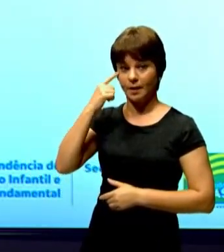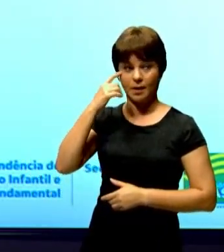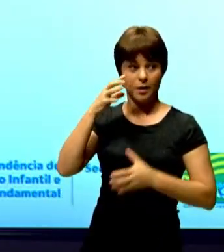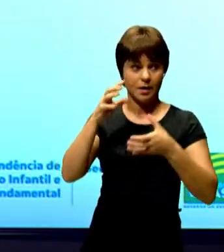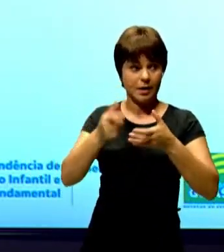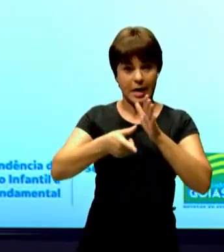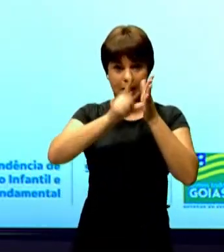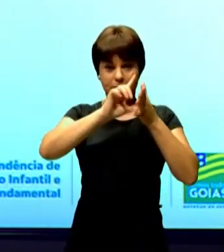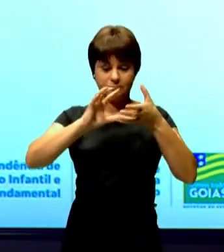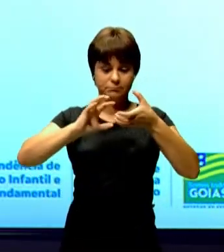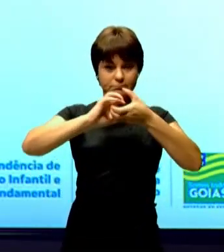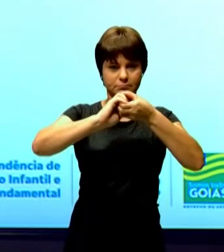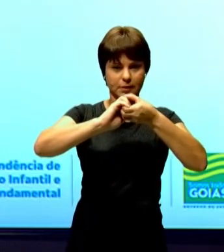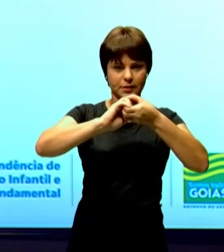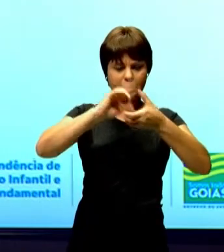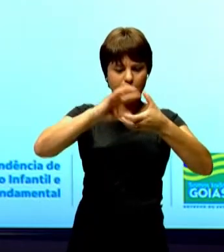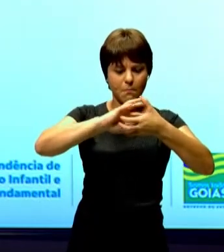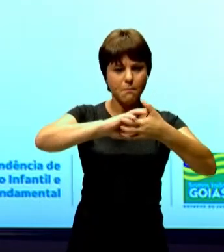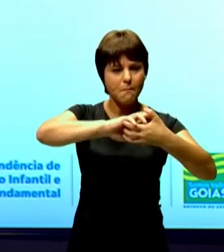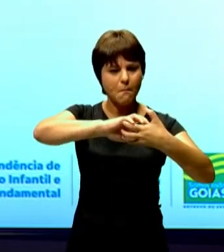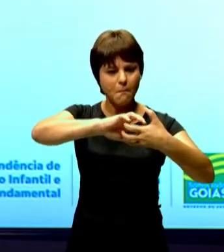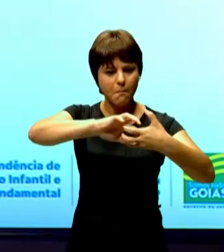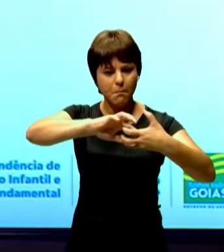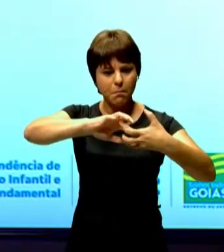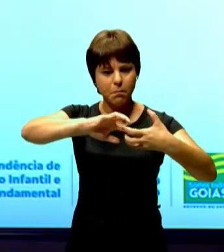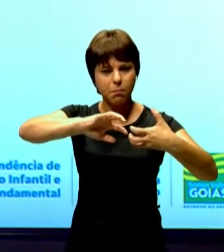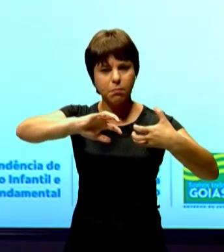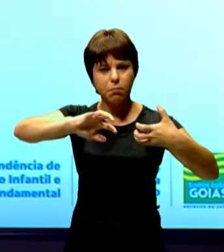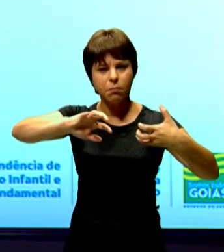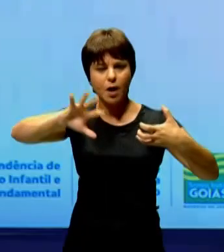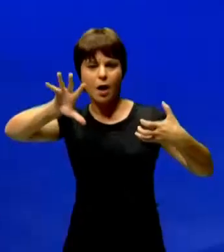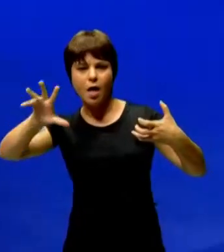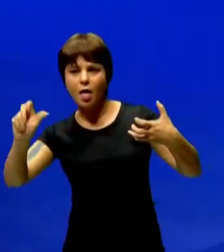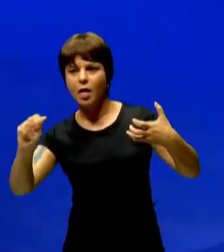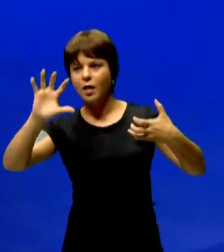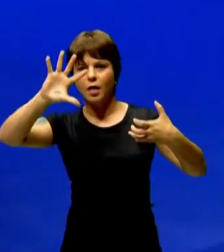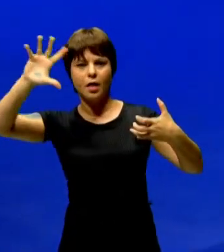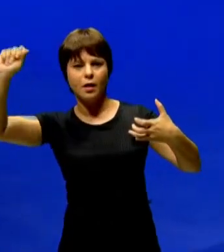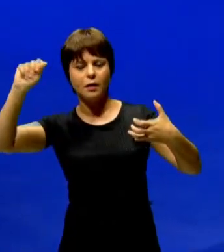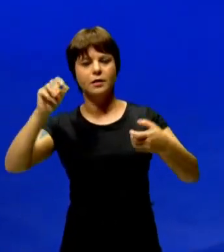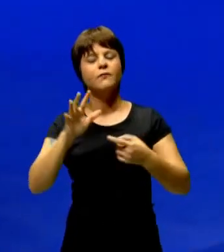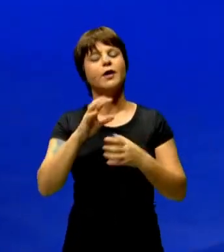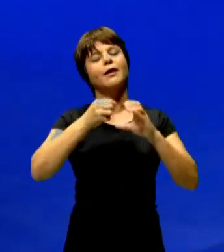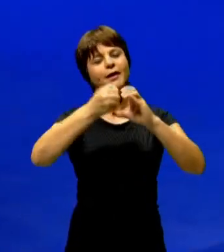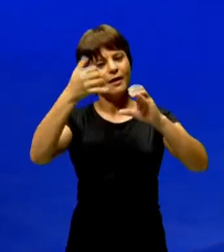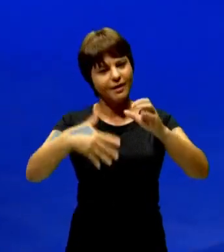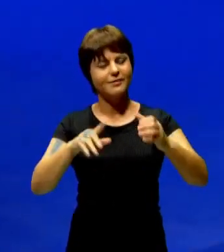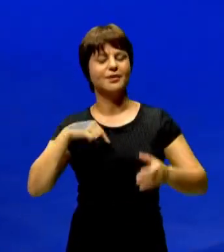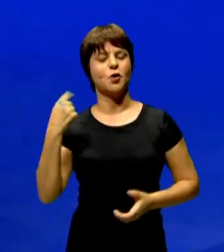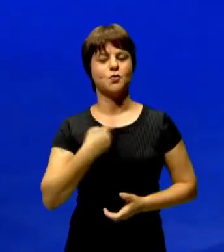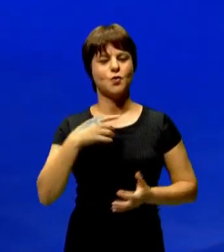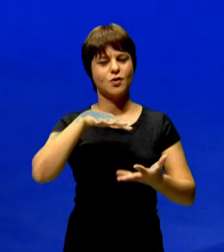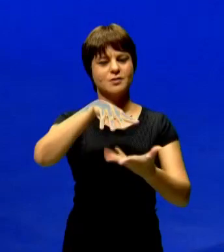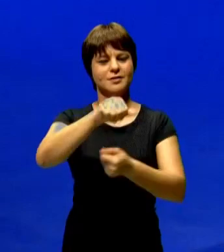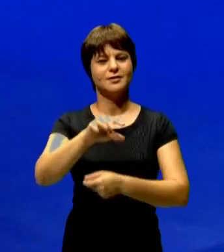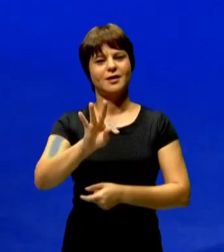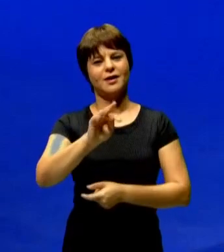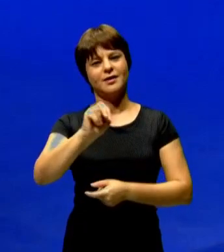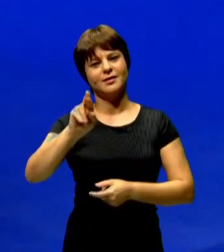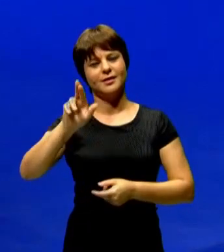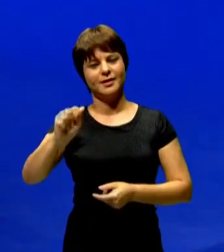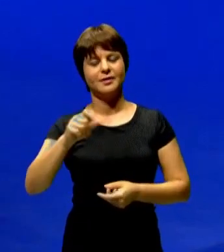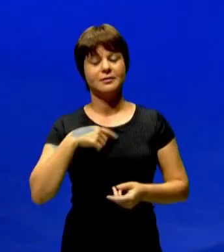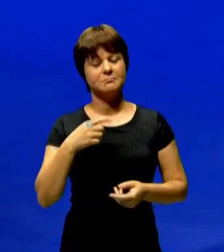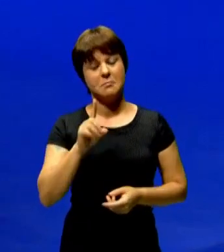único, fragmentação e fragmentação. Essas transformações vão caracterizar o nosso planeta Terra e vão ter consequências,